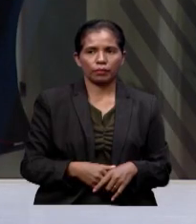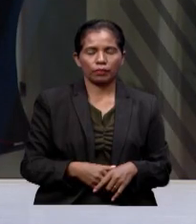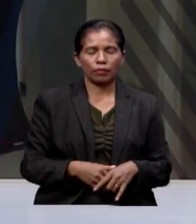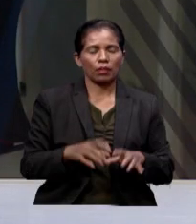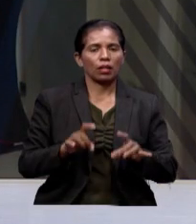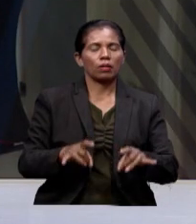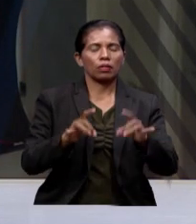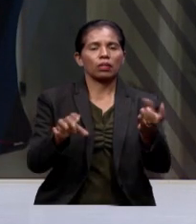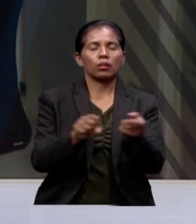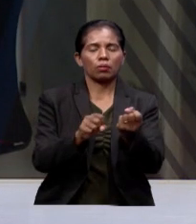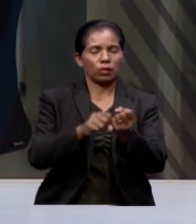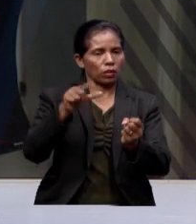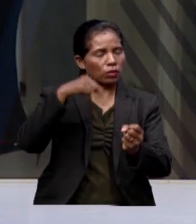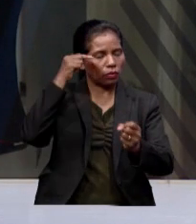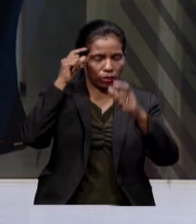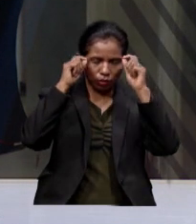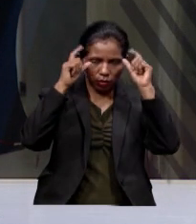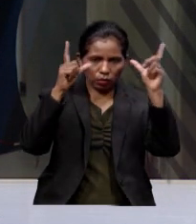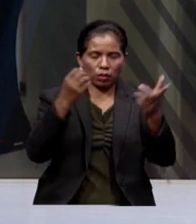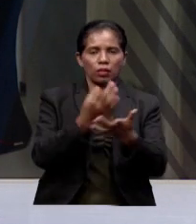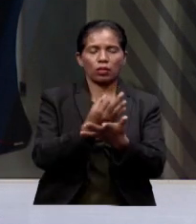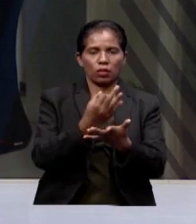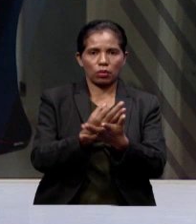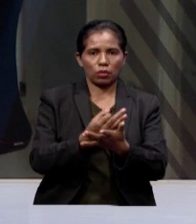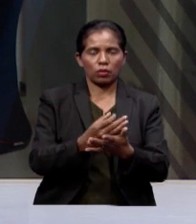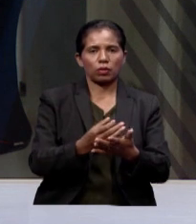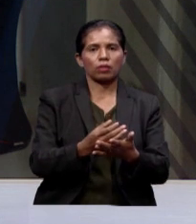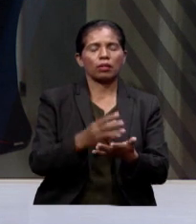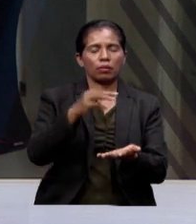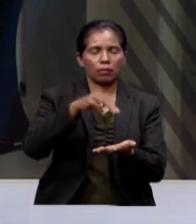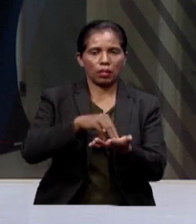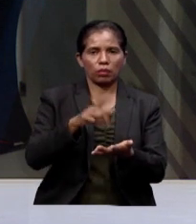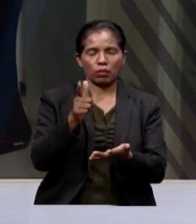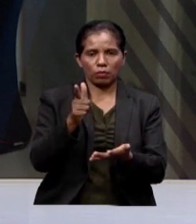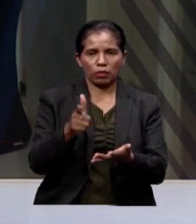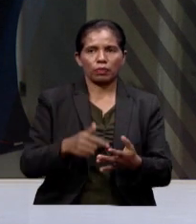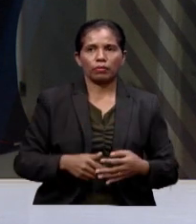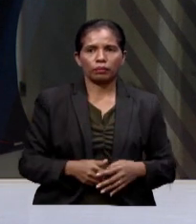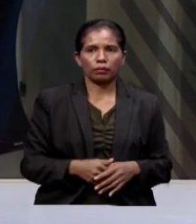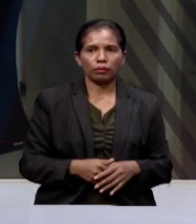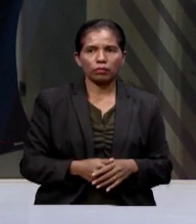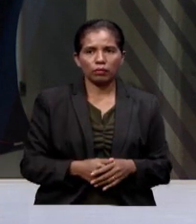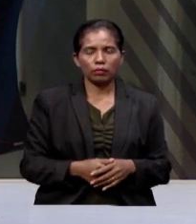Australia se apoia ao governo de Timor-Leste, dólar australiano, milhão ruanolo.